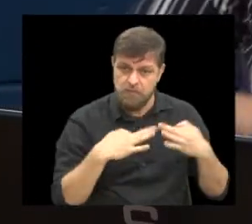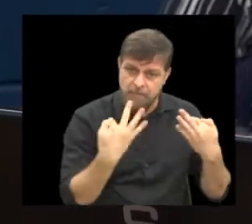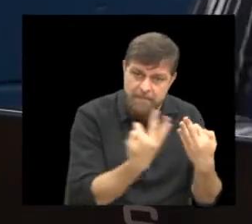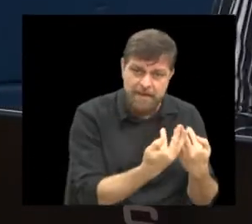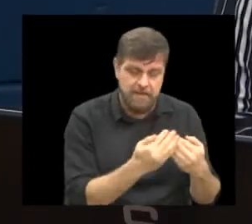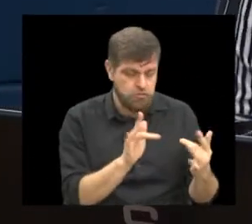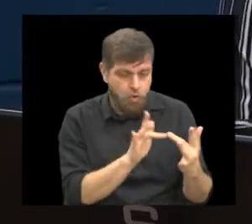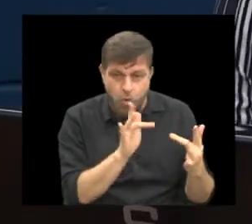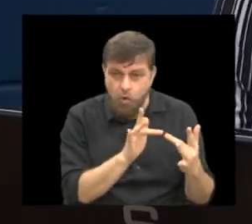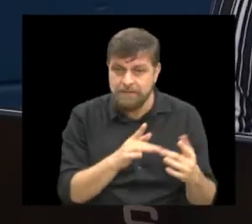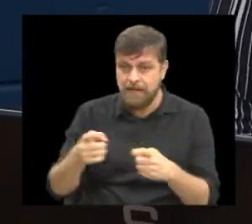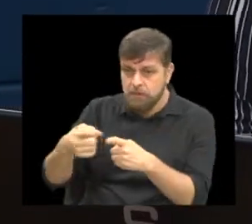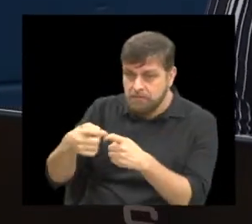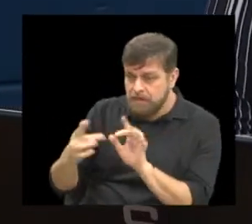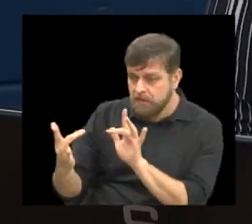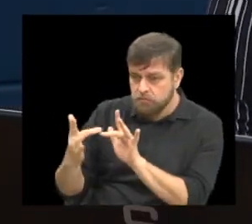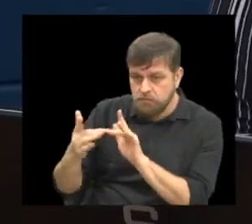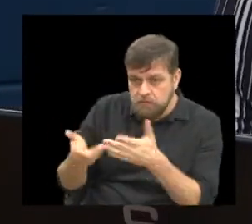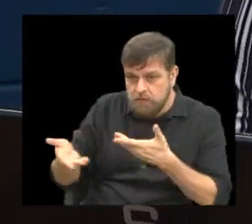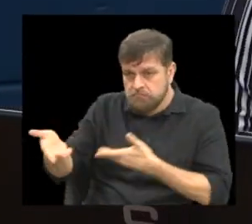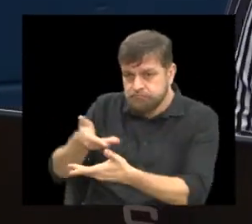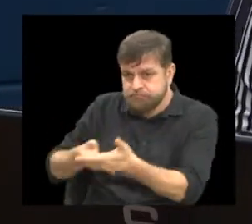médico e vão fazer os contatos.